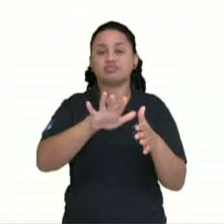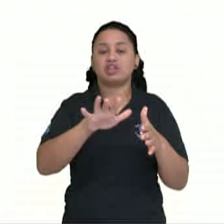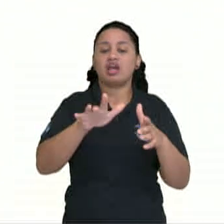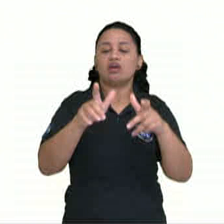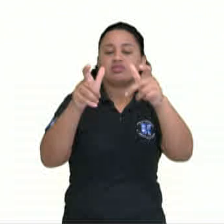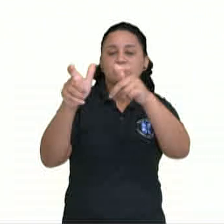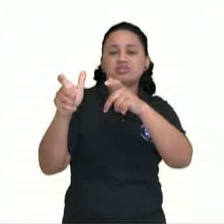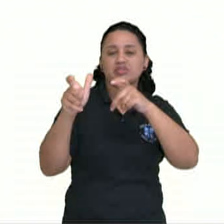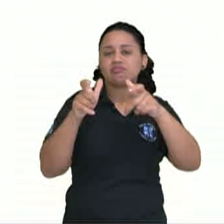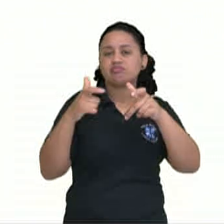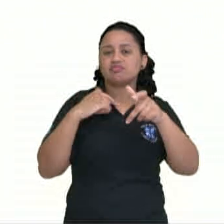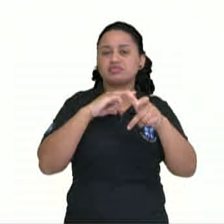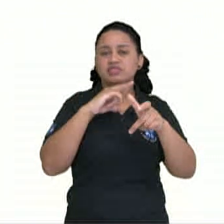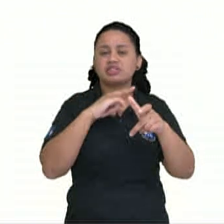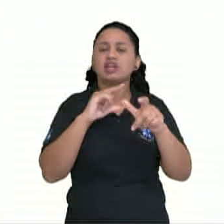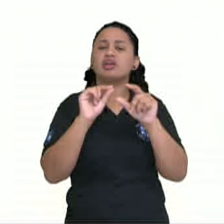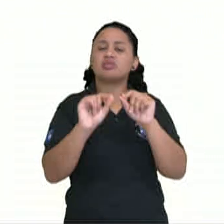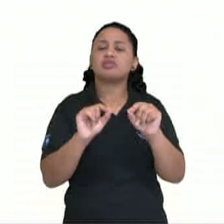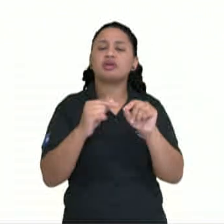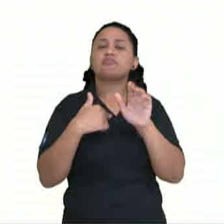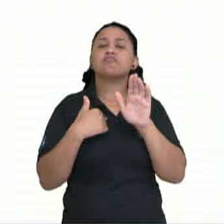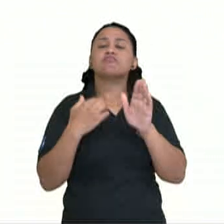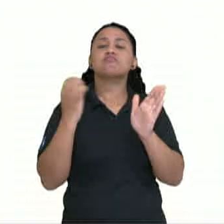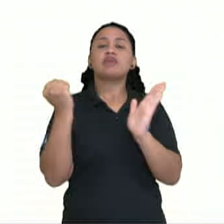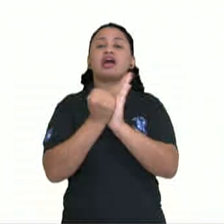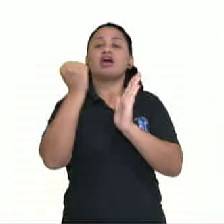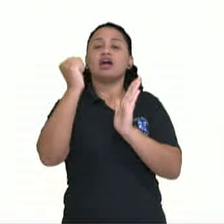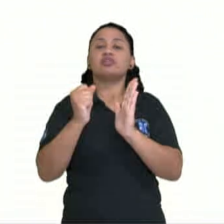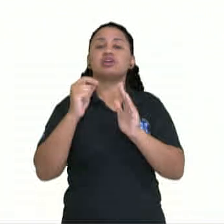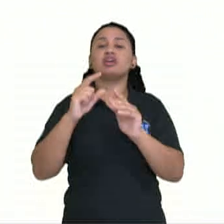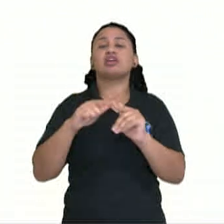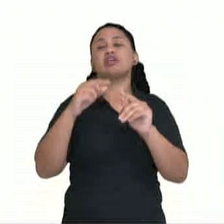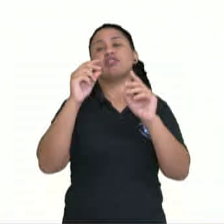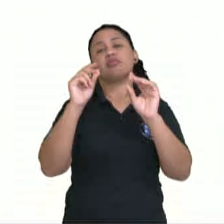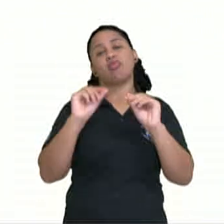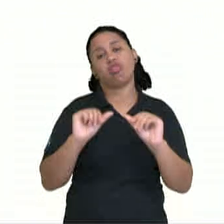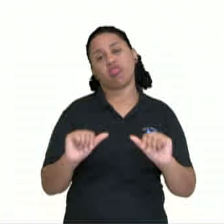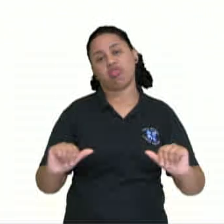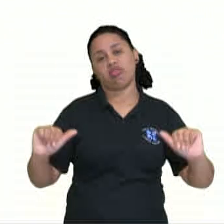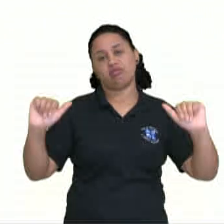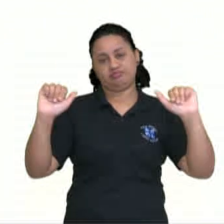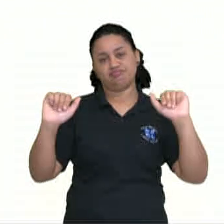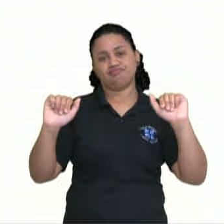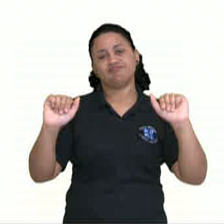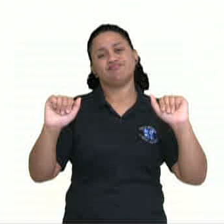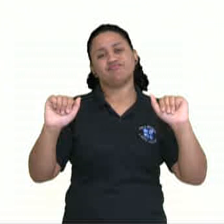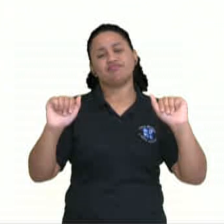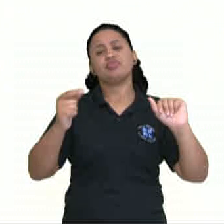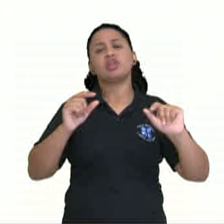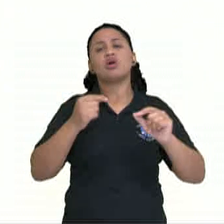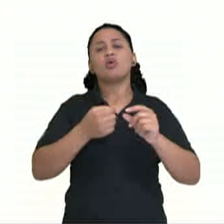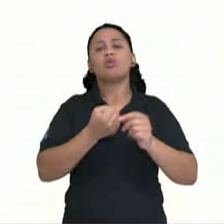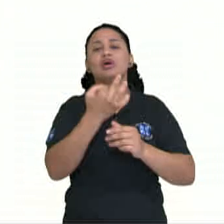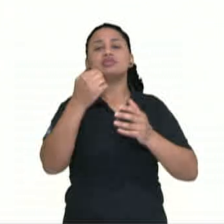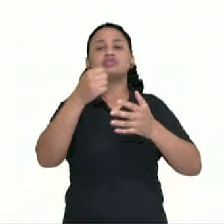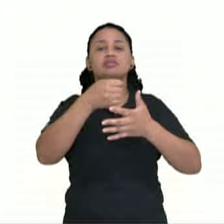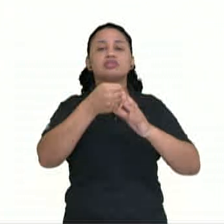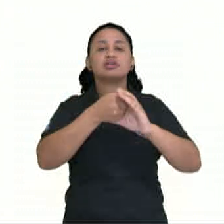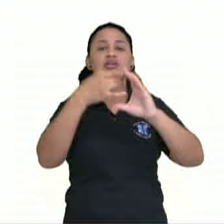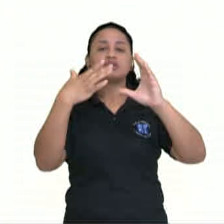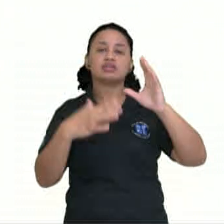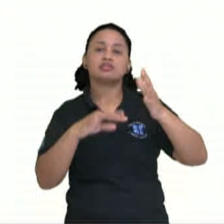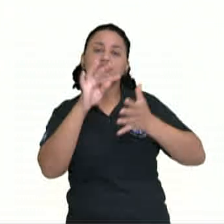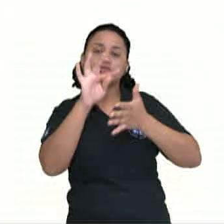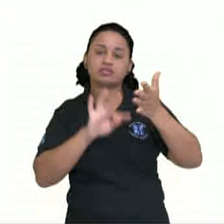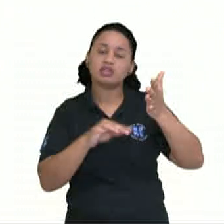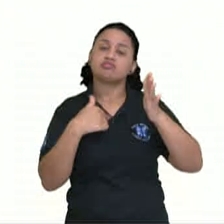nesta passagem, profundamente marcada pela decadência. Quais elementos textuais concorrem